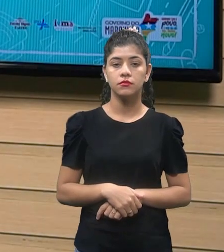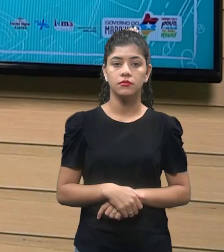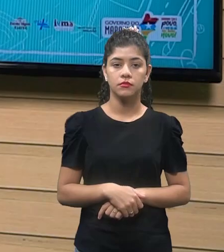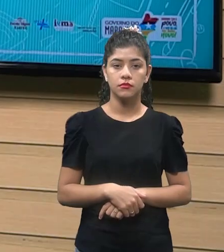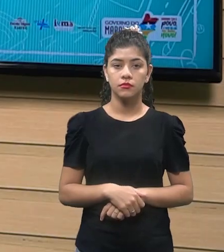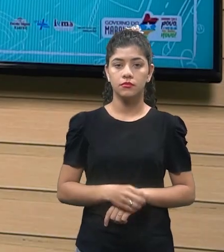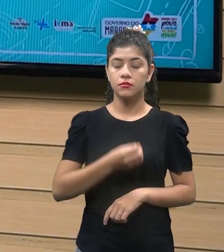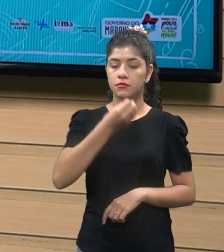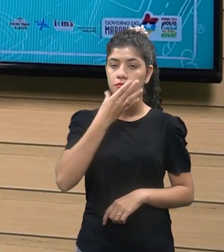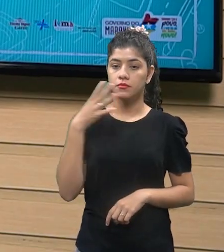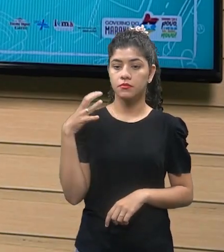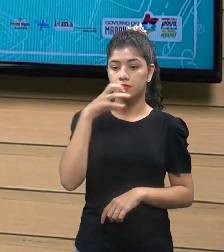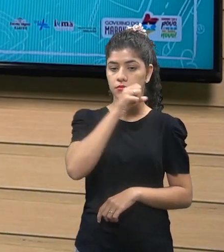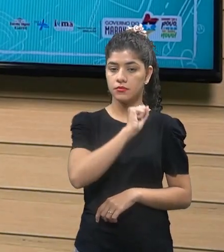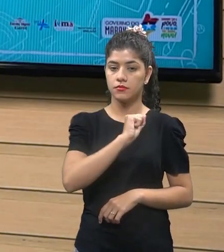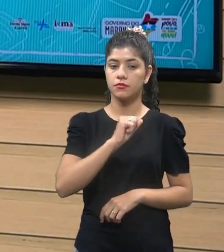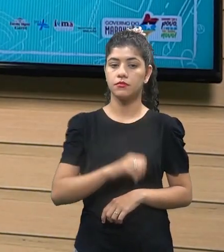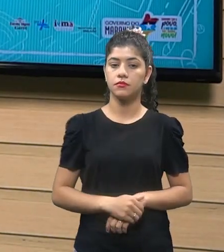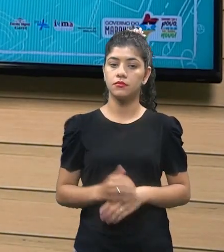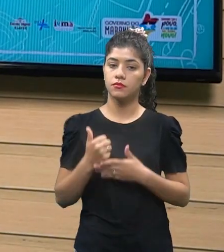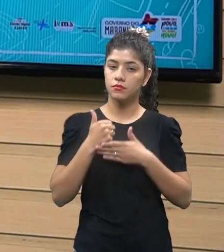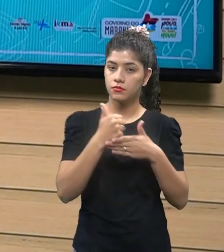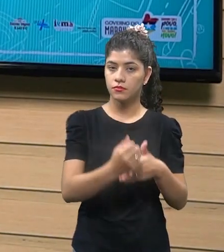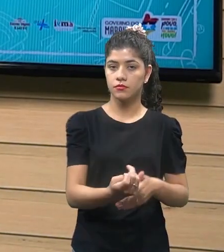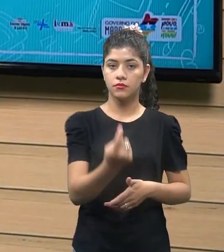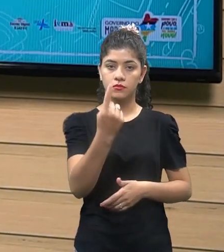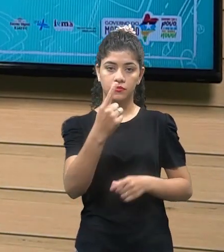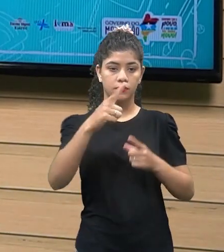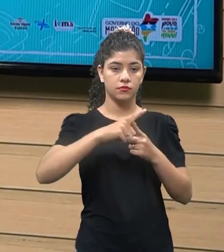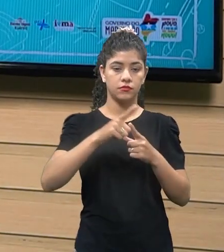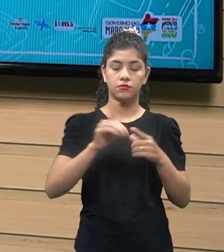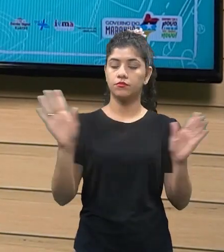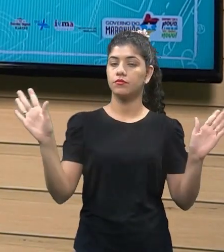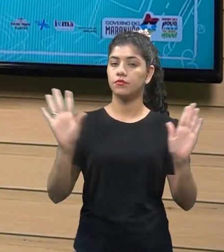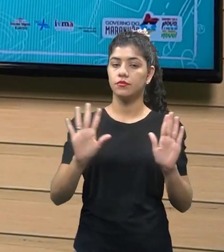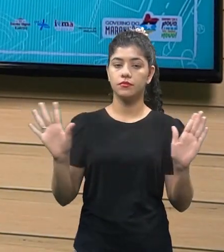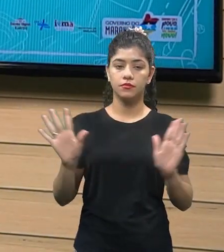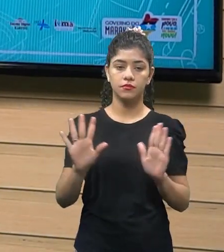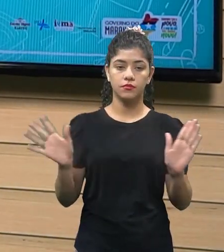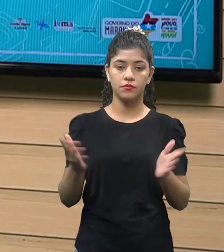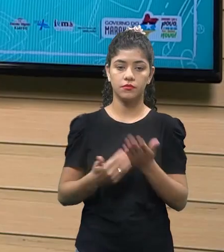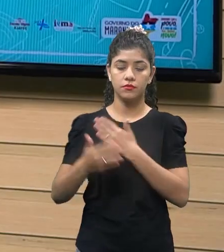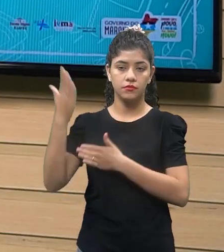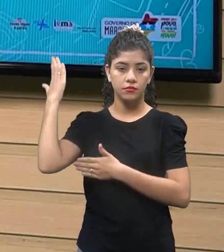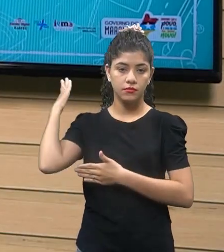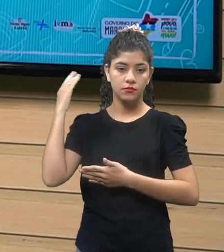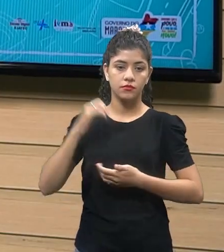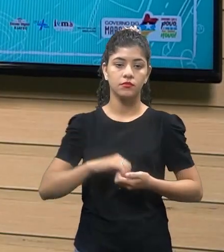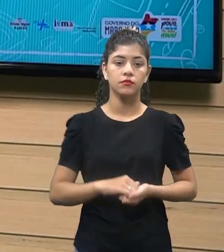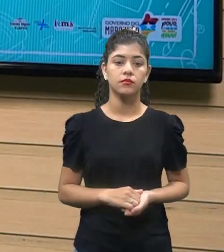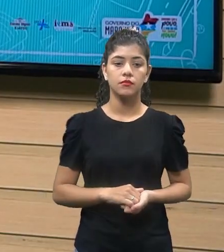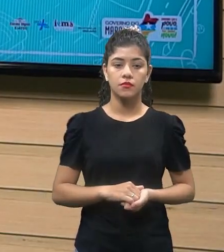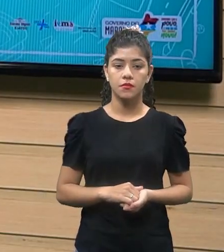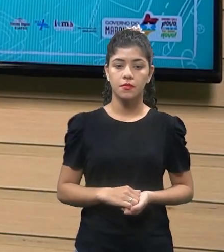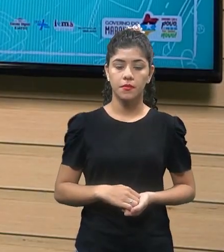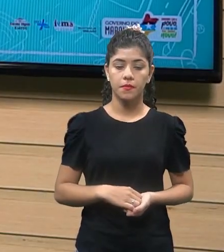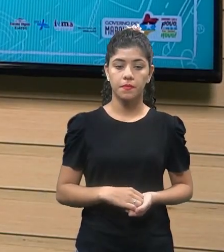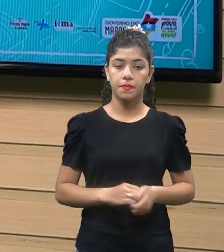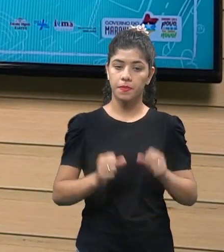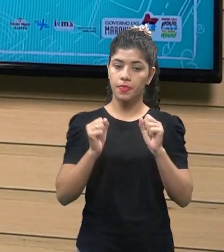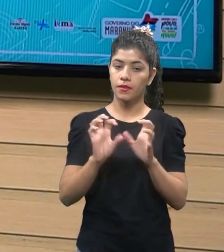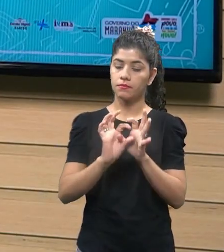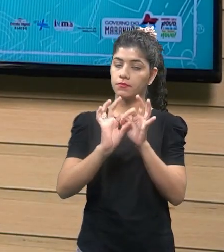os servomotores, eles serão auxiliados, ele não tem só um tipo de servomotor, como nós vimos nos motores anteriores, que